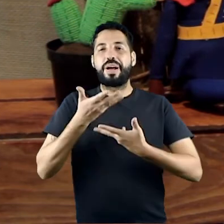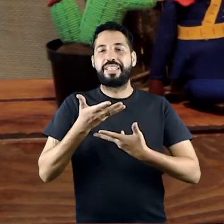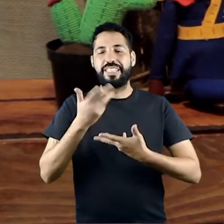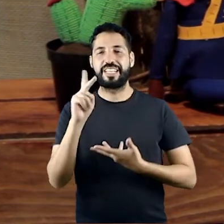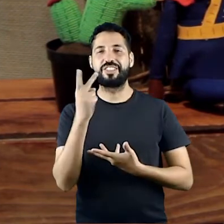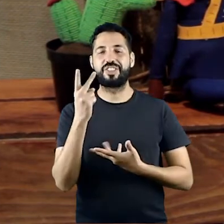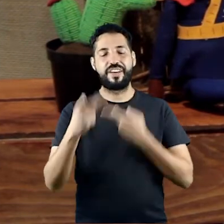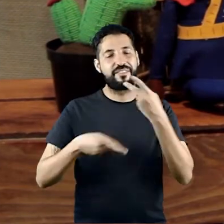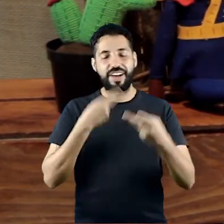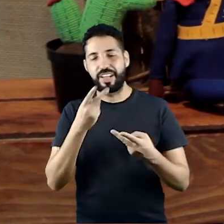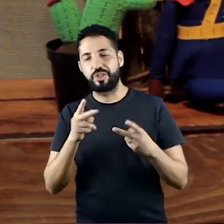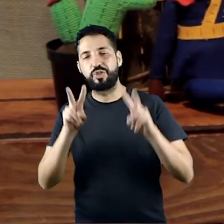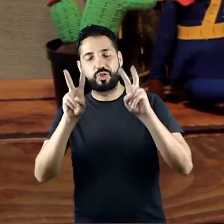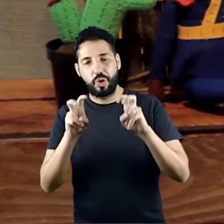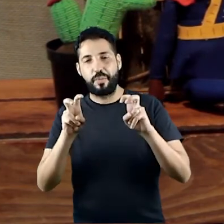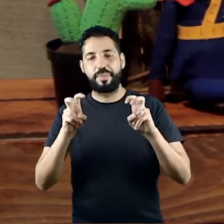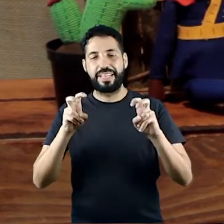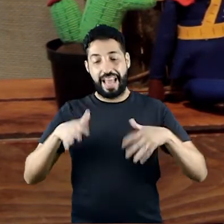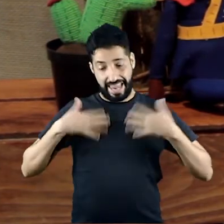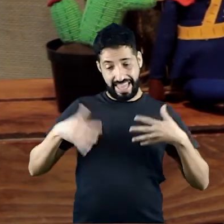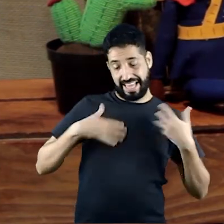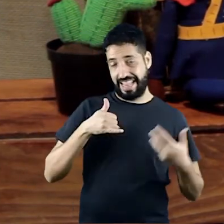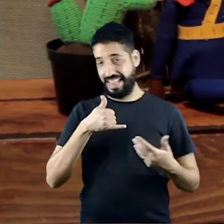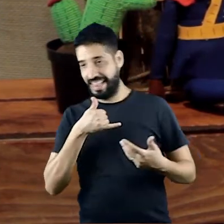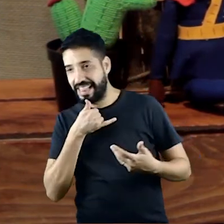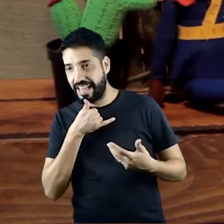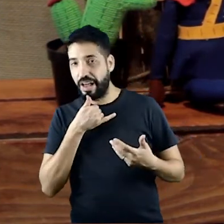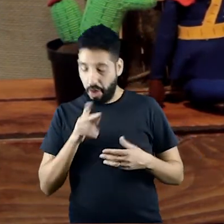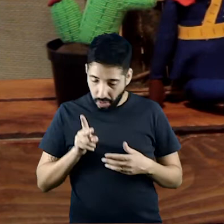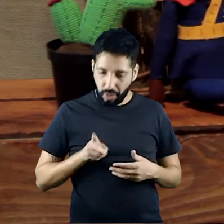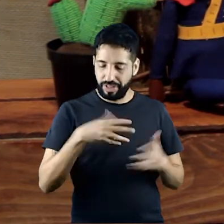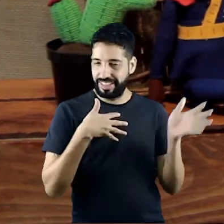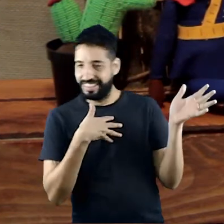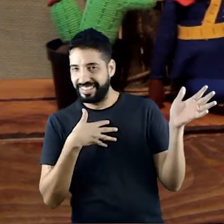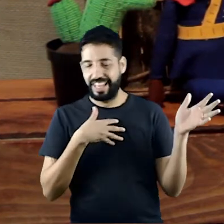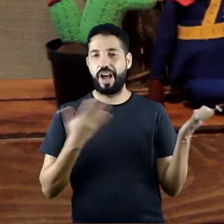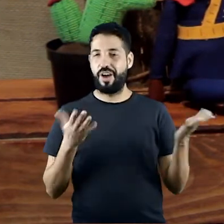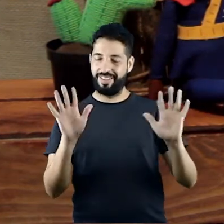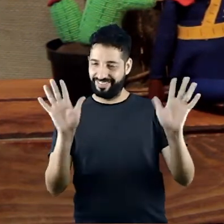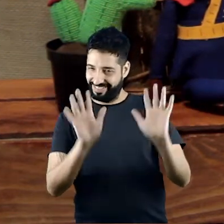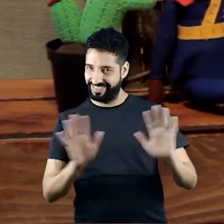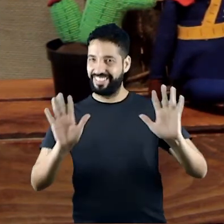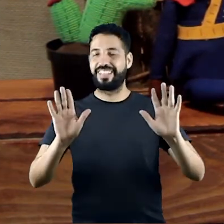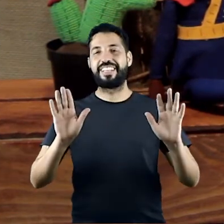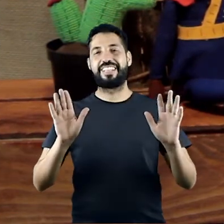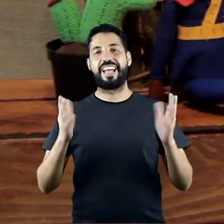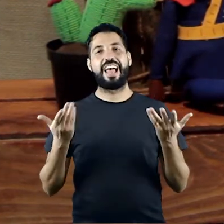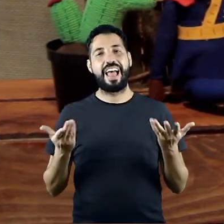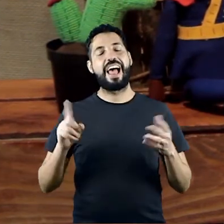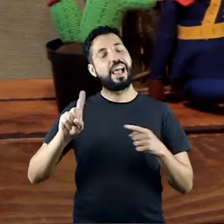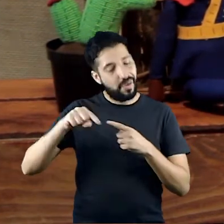poesia uma história que falou de tristeza e alegria vamos continuar no shopping ele espécie